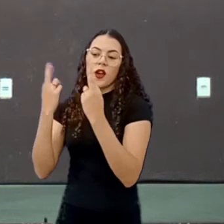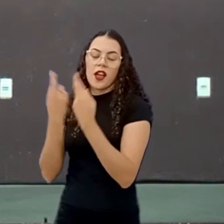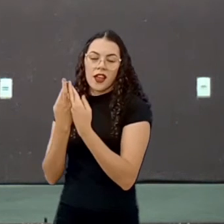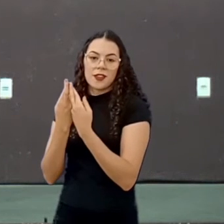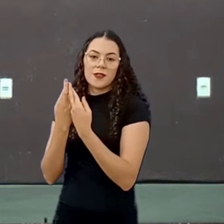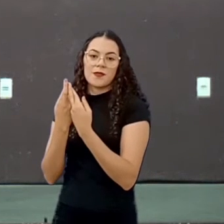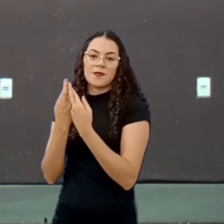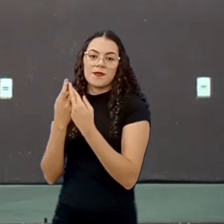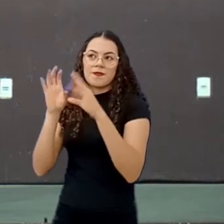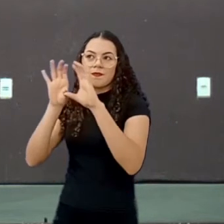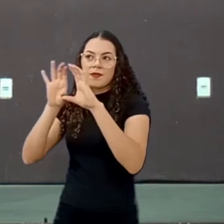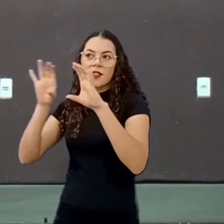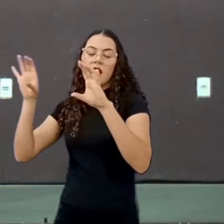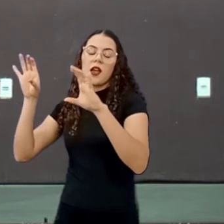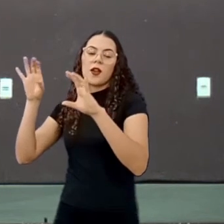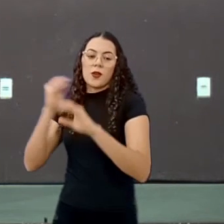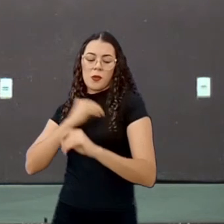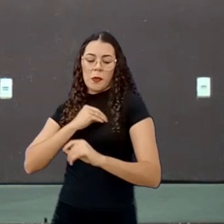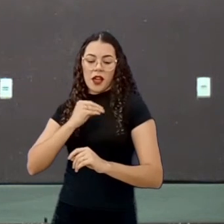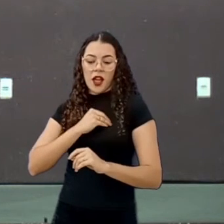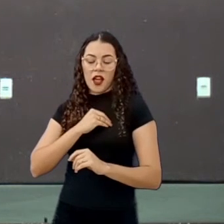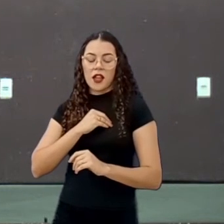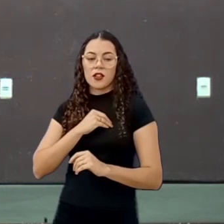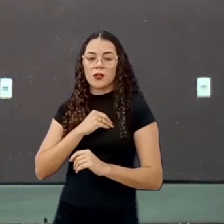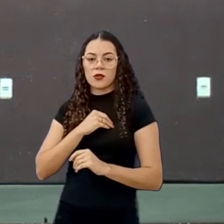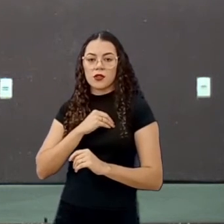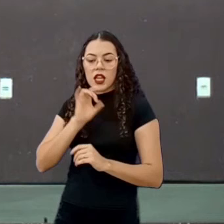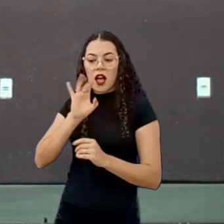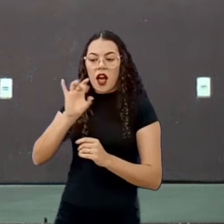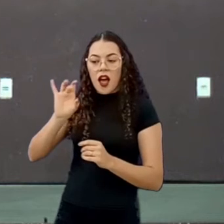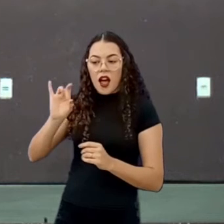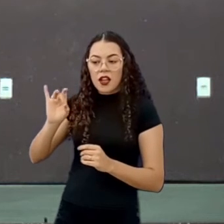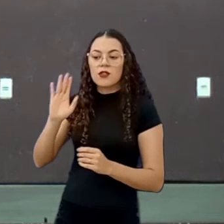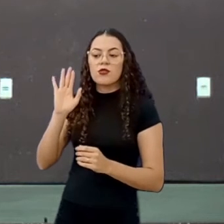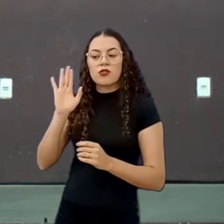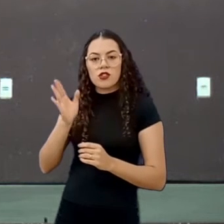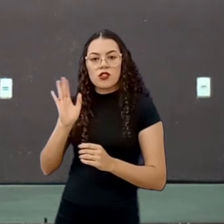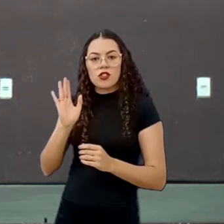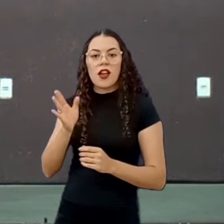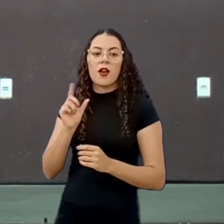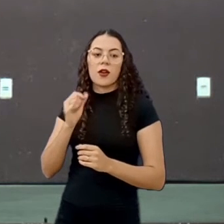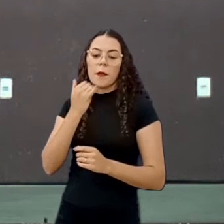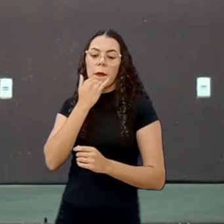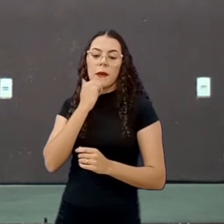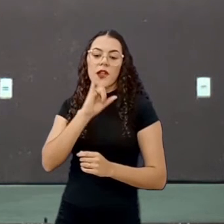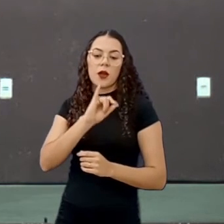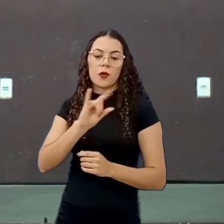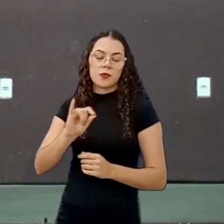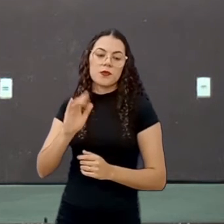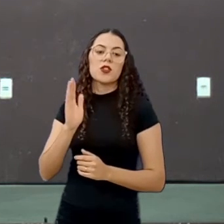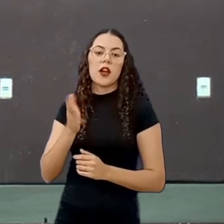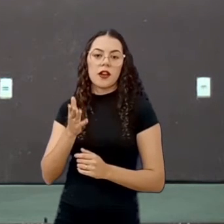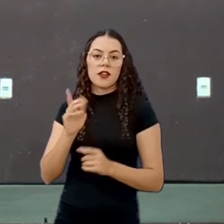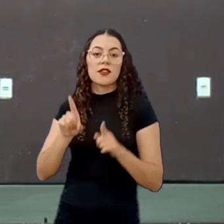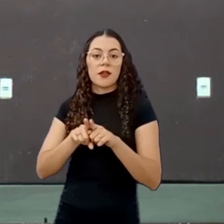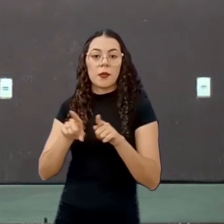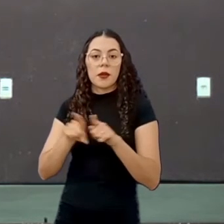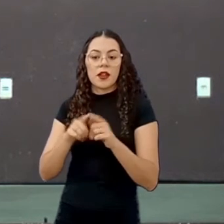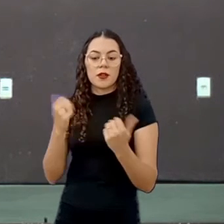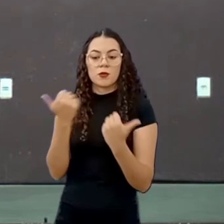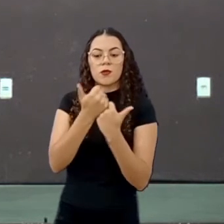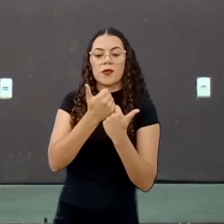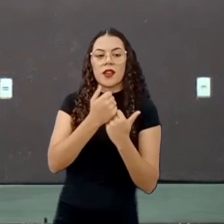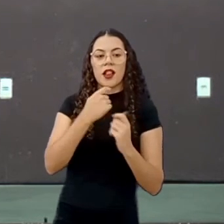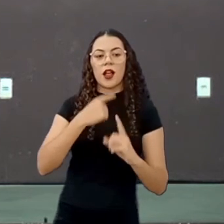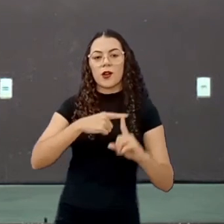amado, e que os pecados deles já haviam sido perdoados e pago na cruz do